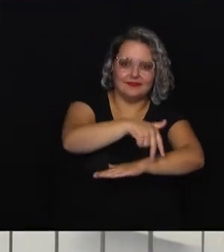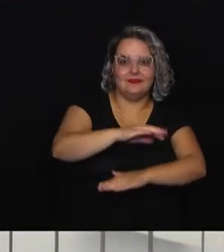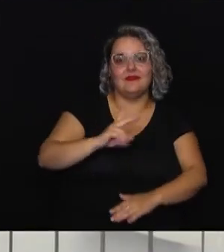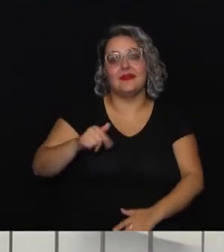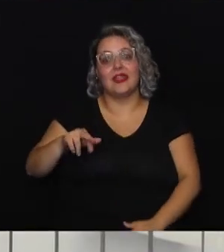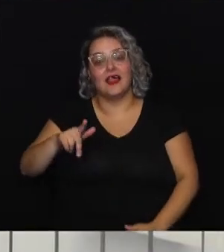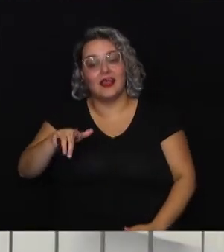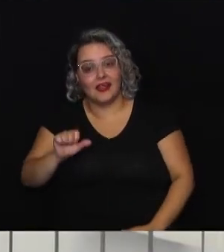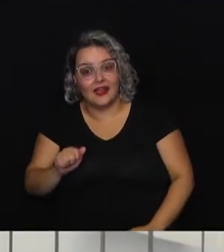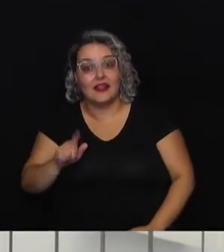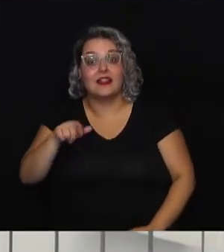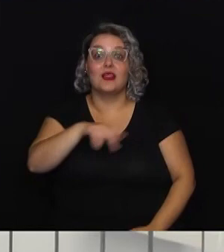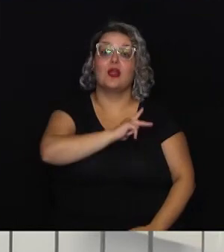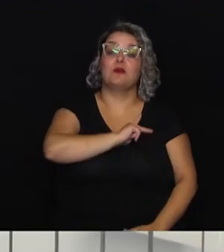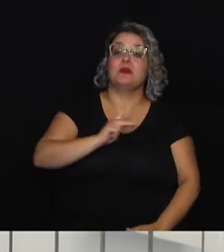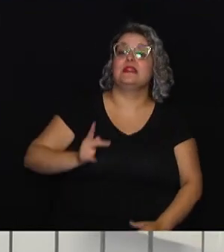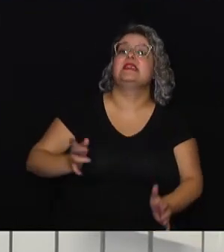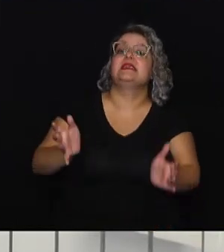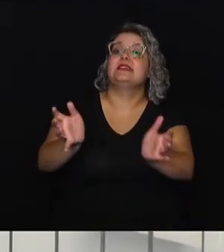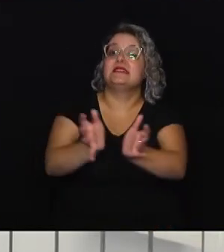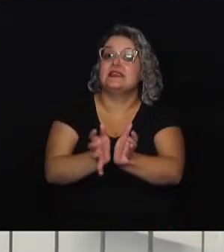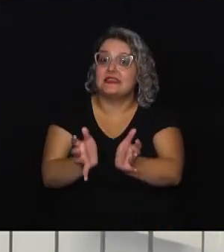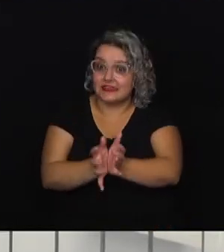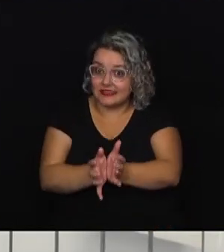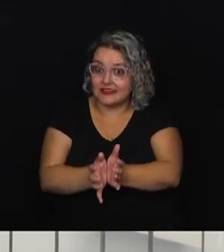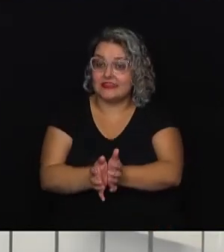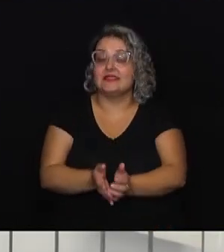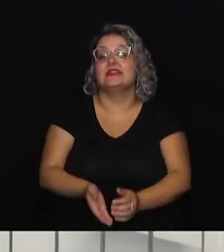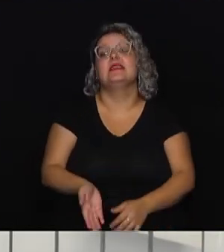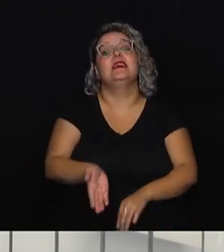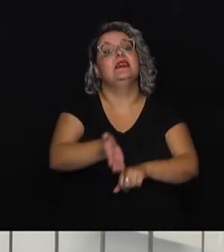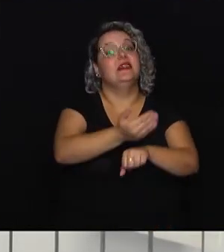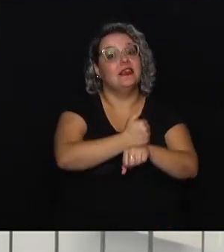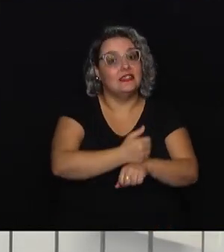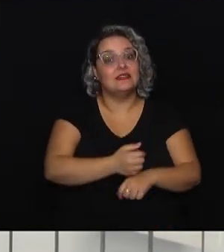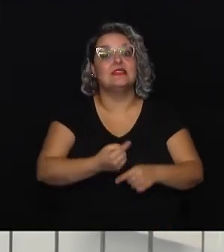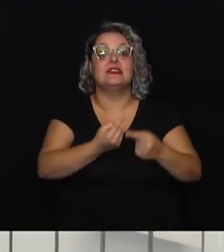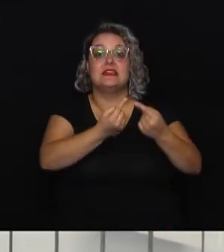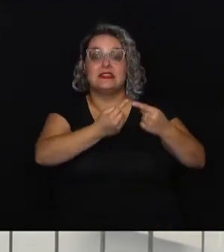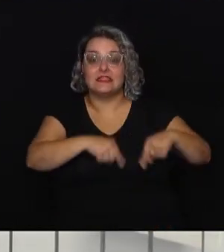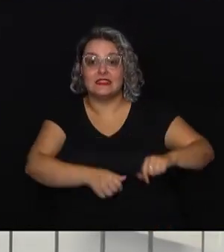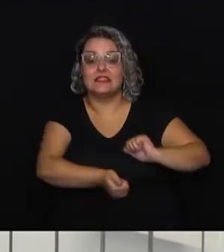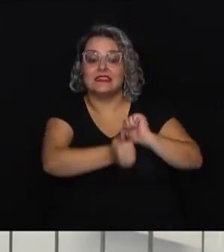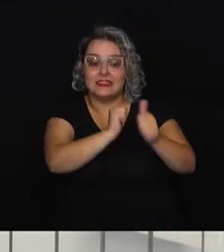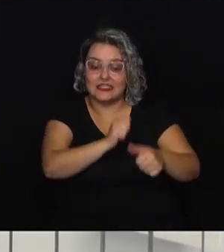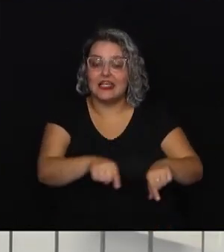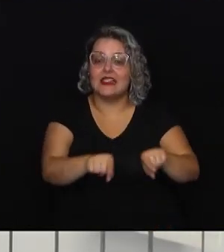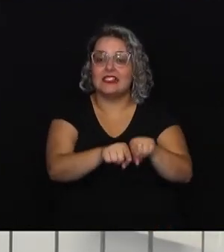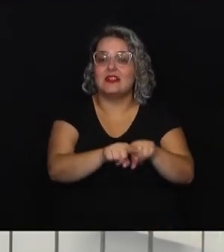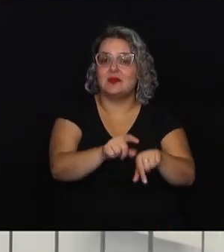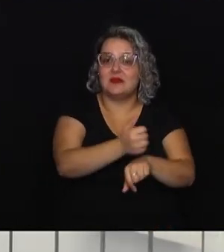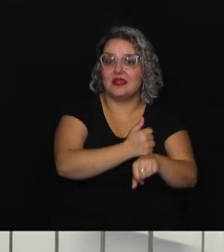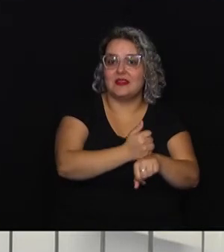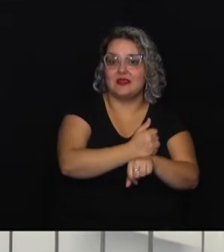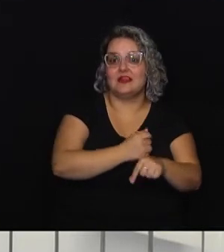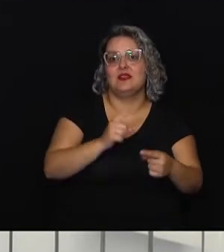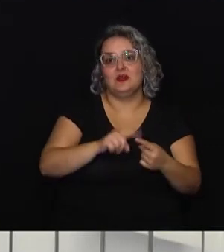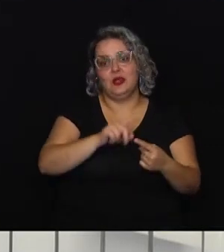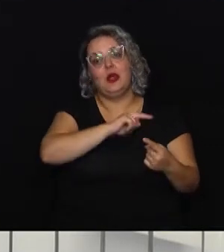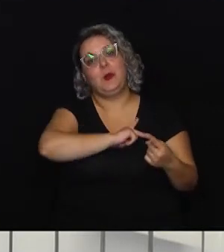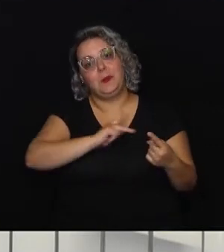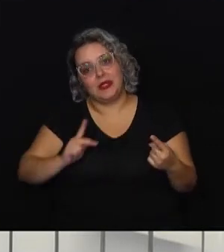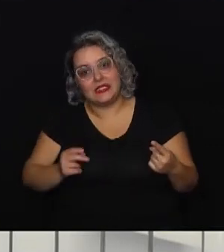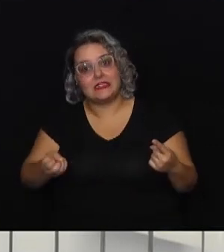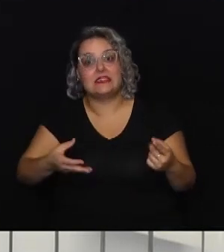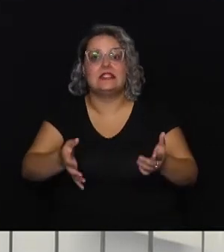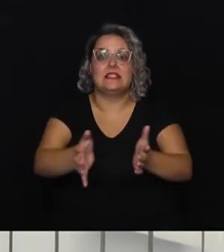Costa, que é presidente do time, foi atleta durante muito tempo também. Ela que é presidente dessa nova